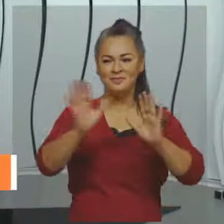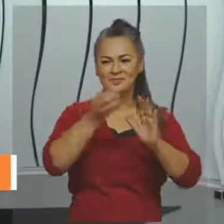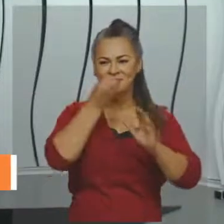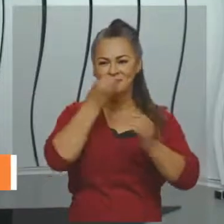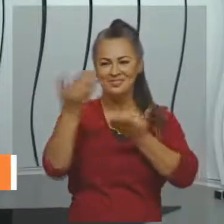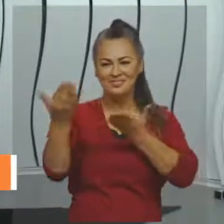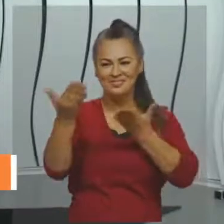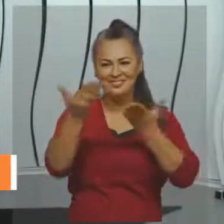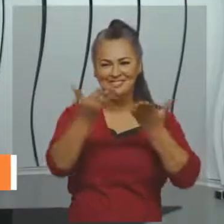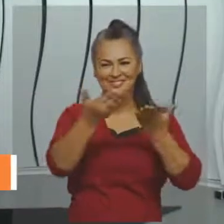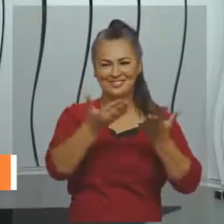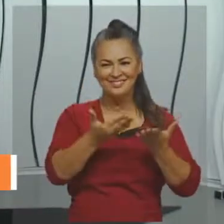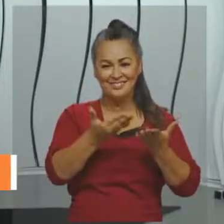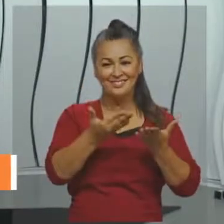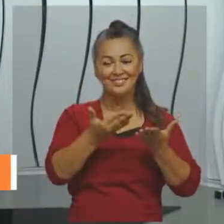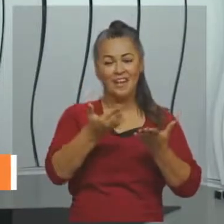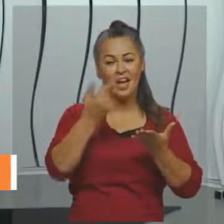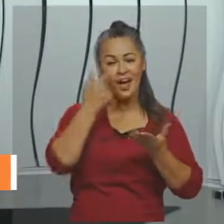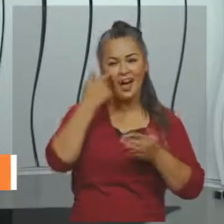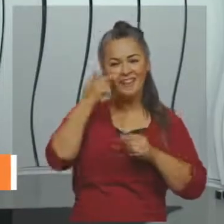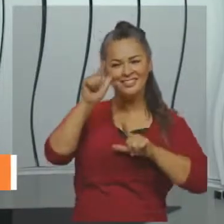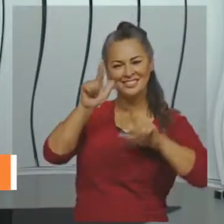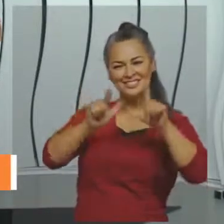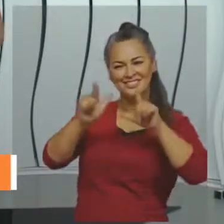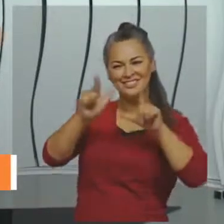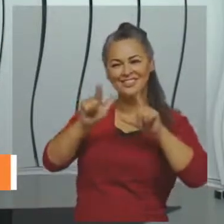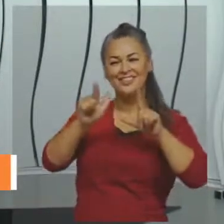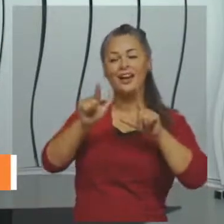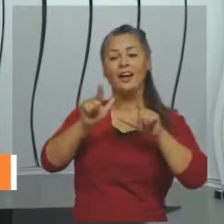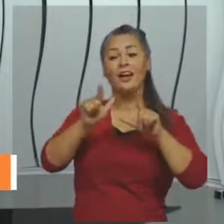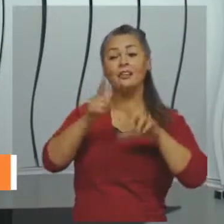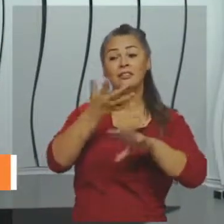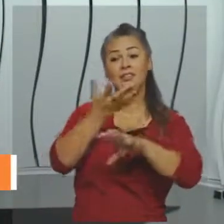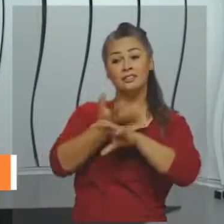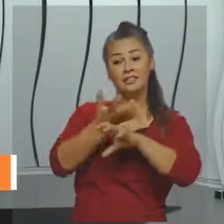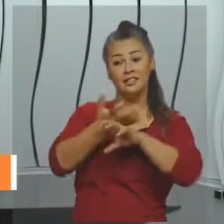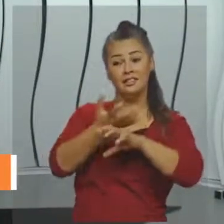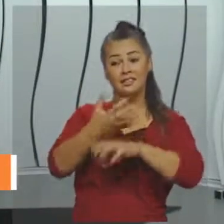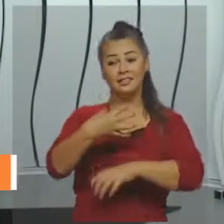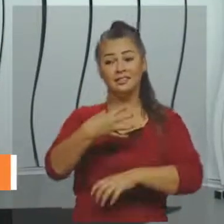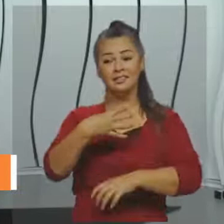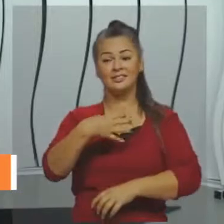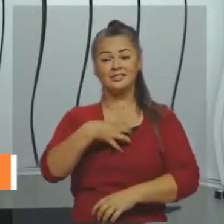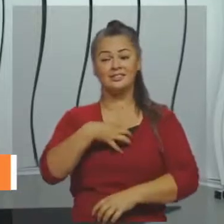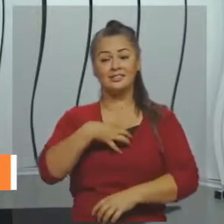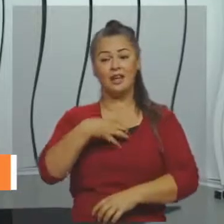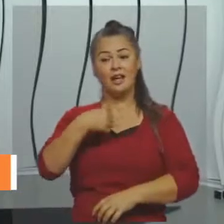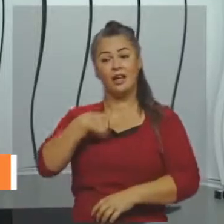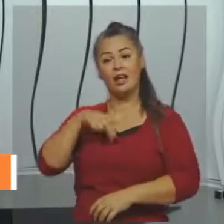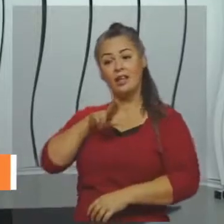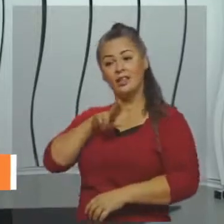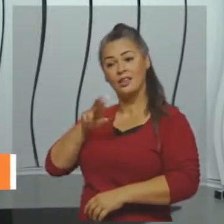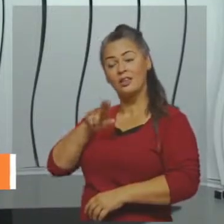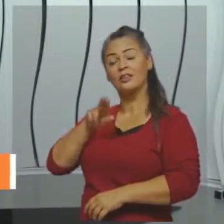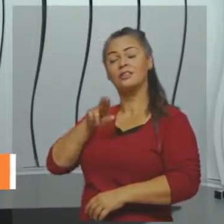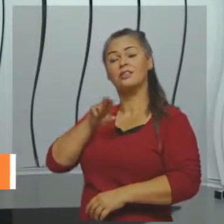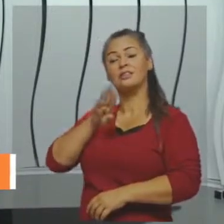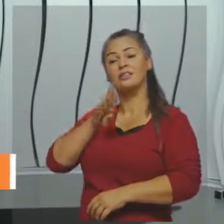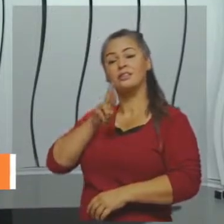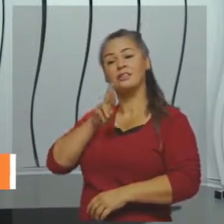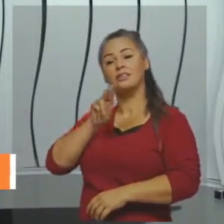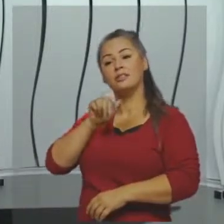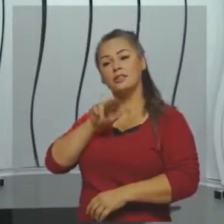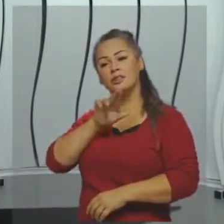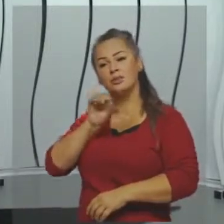Bem-vindo a mais um Se Liga na Educação de Ciências. Meu nome é Bruno Galvão, o seu professor de ciências. Vou falar com